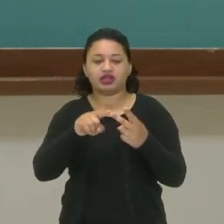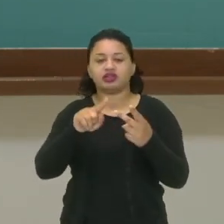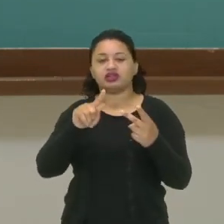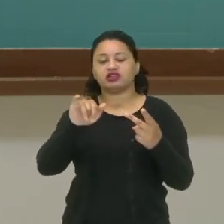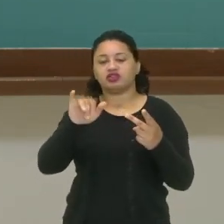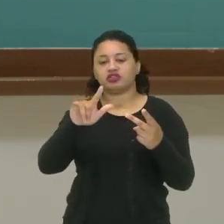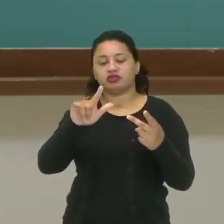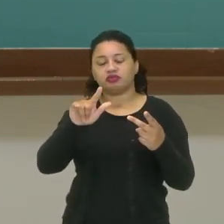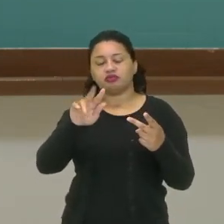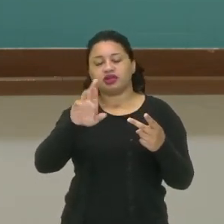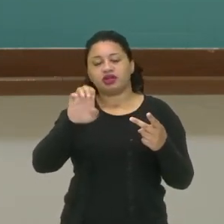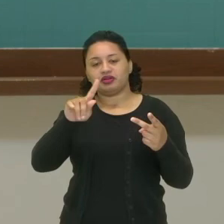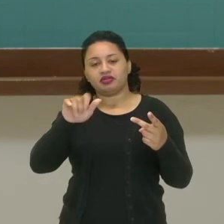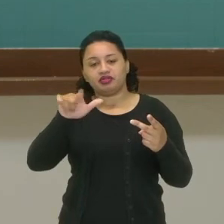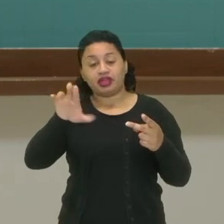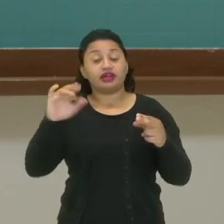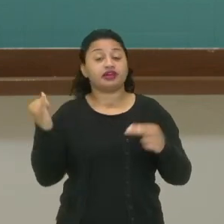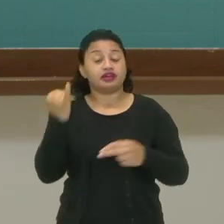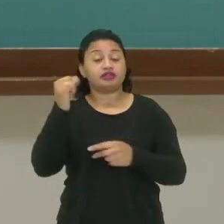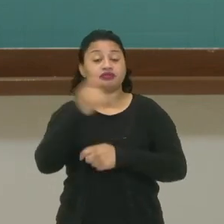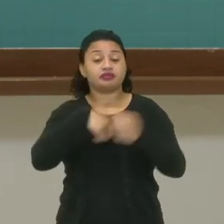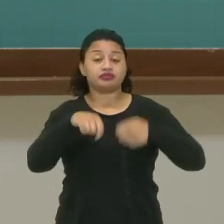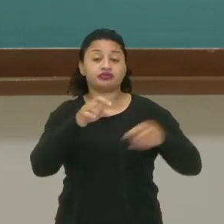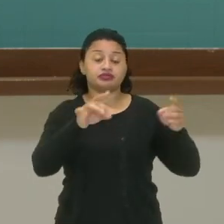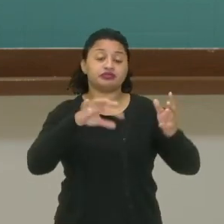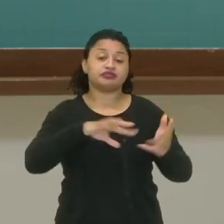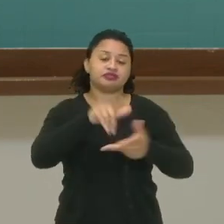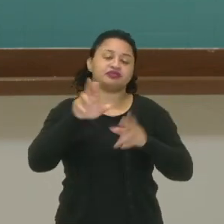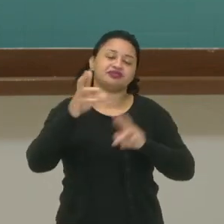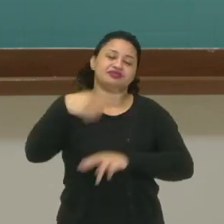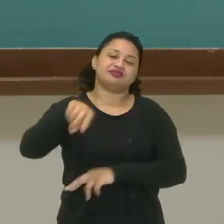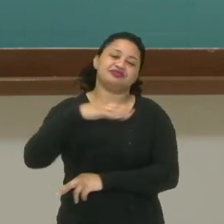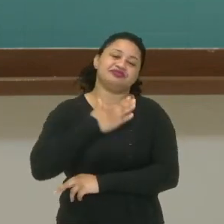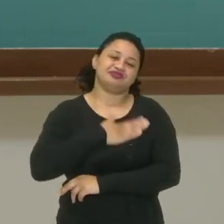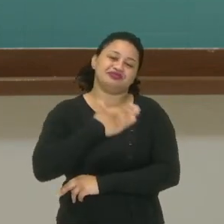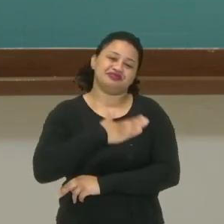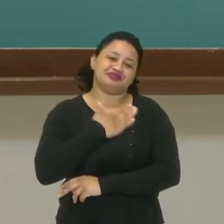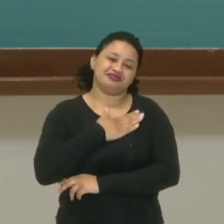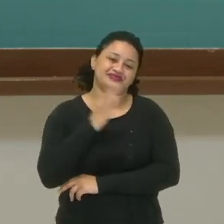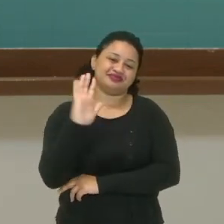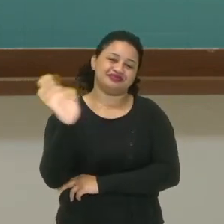muito importantes para a questão do comércio no mundo. Eu espero que vocês tenham gostado dessa aula